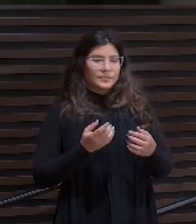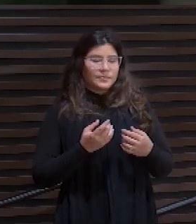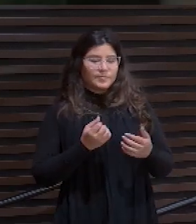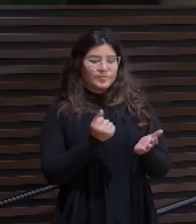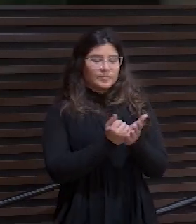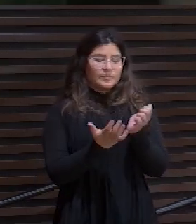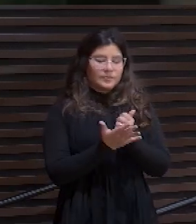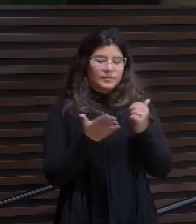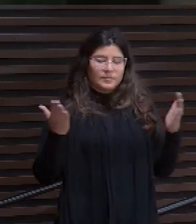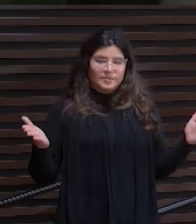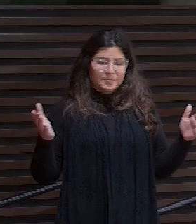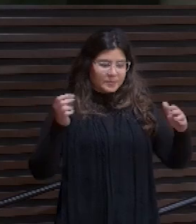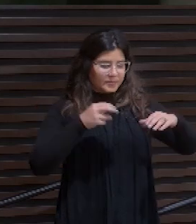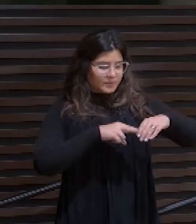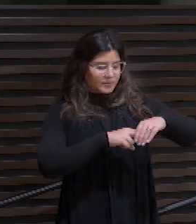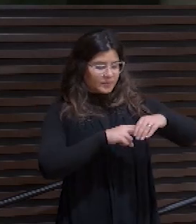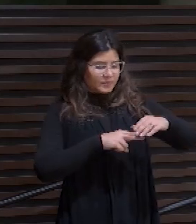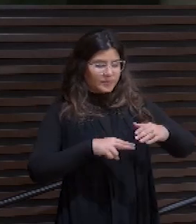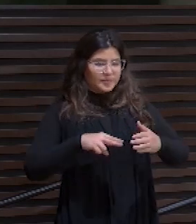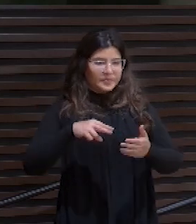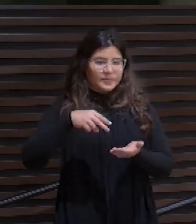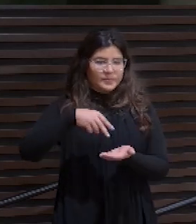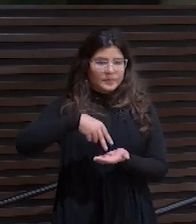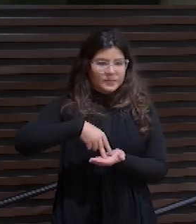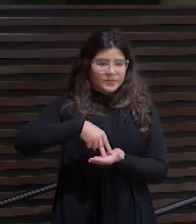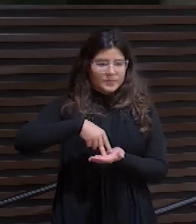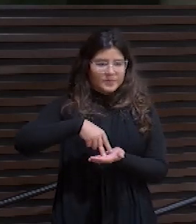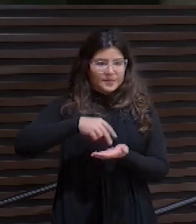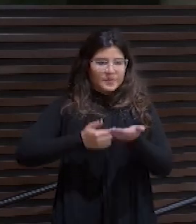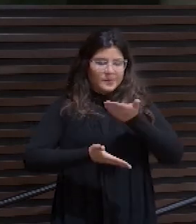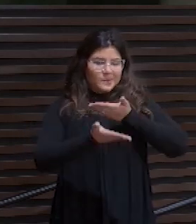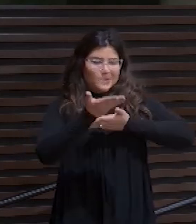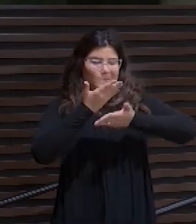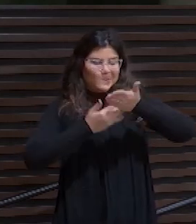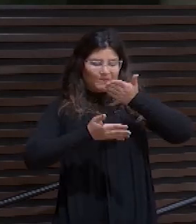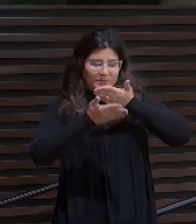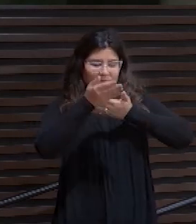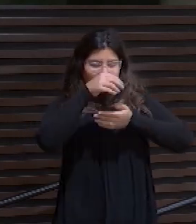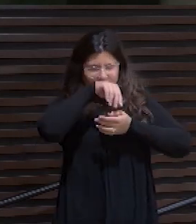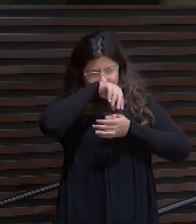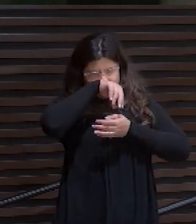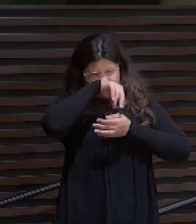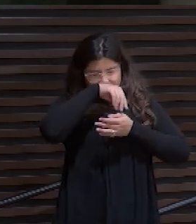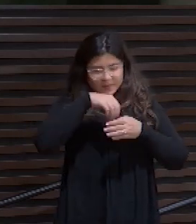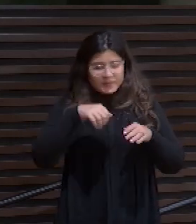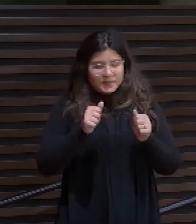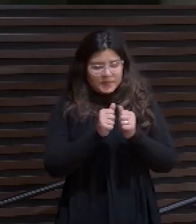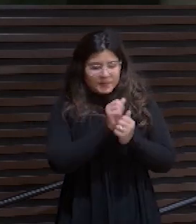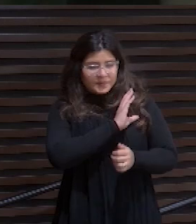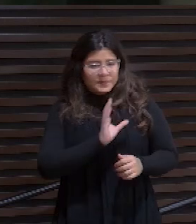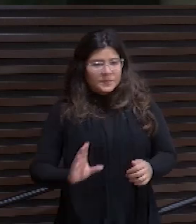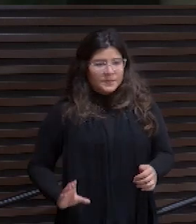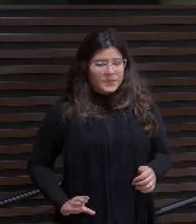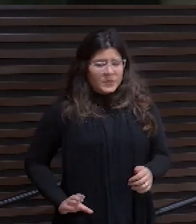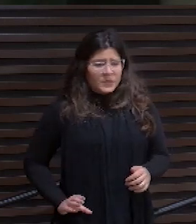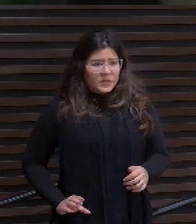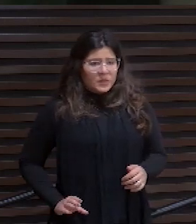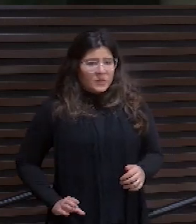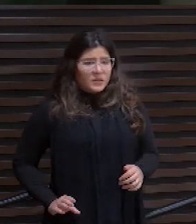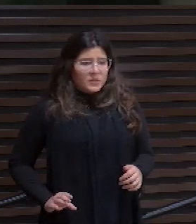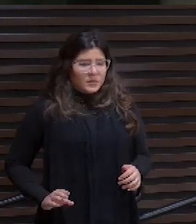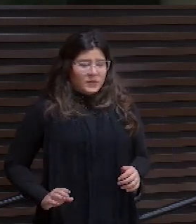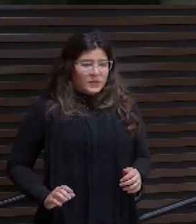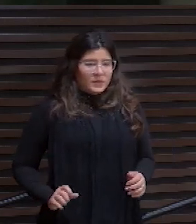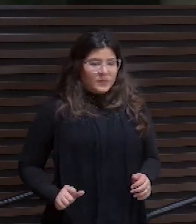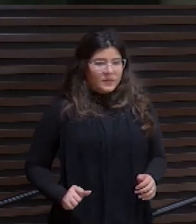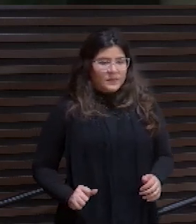seu sepultamento e também tinha ressuscitado juntamente com Cristo. Então Deus mostrou